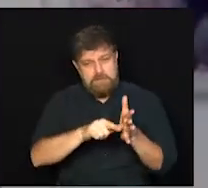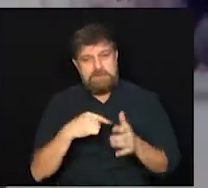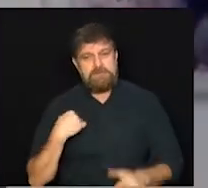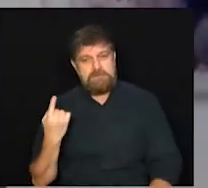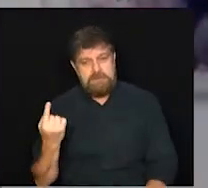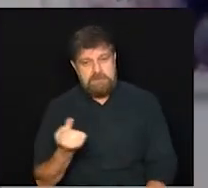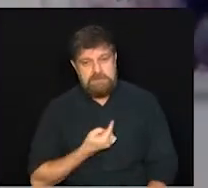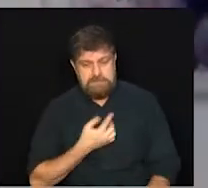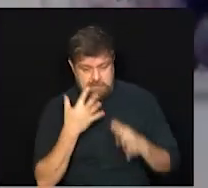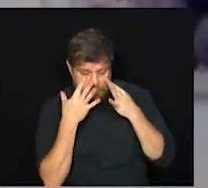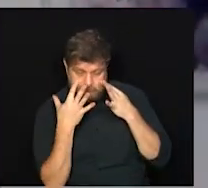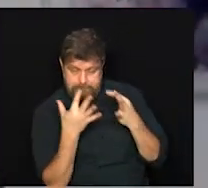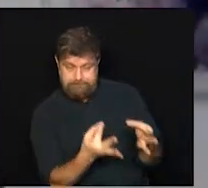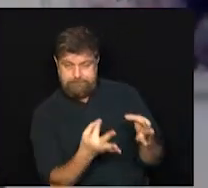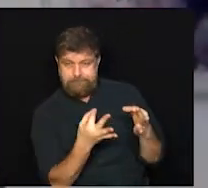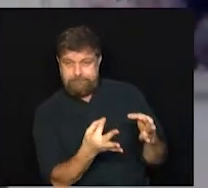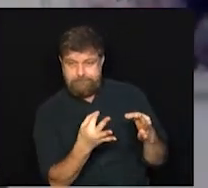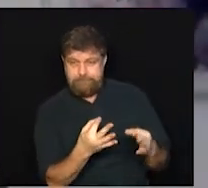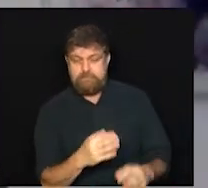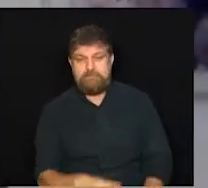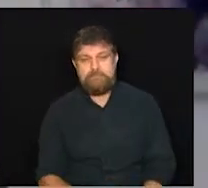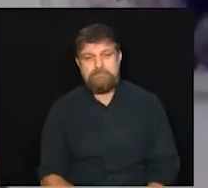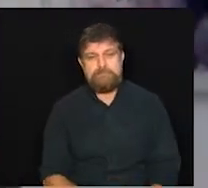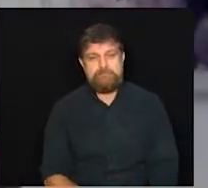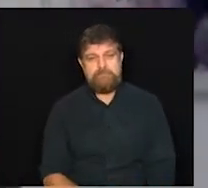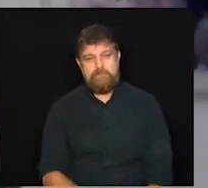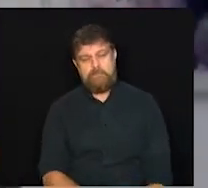uma olhada, né?